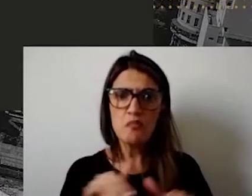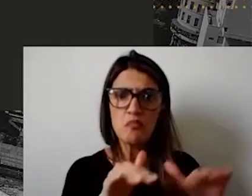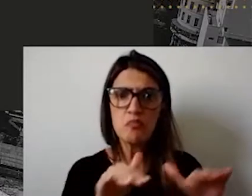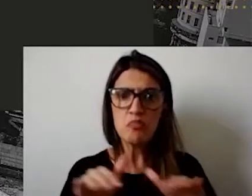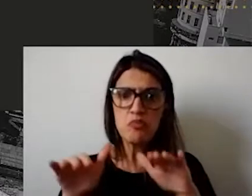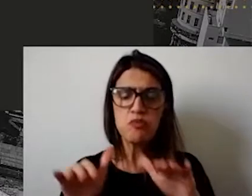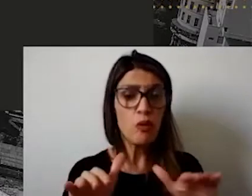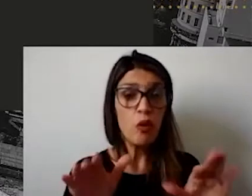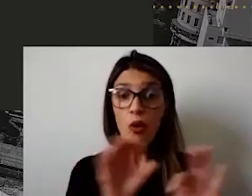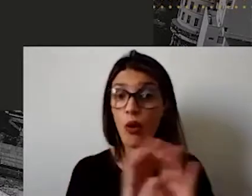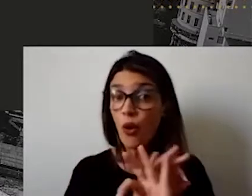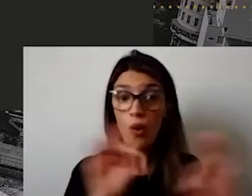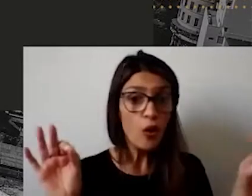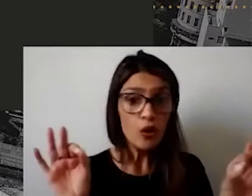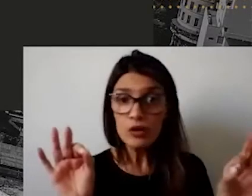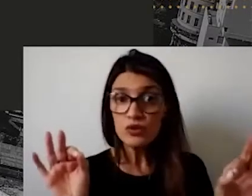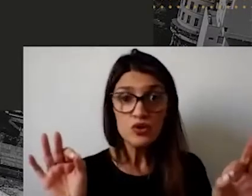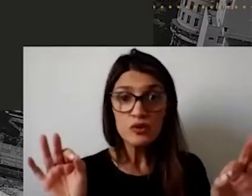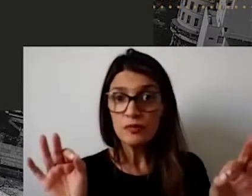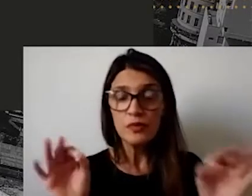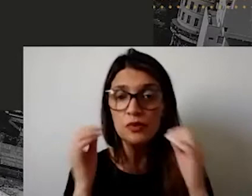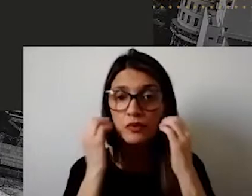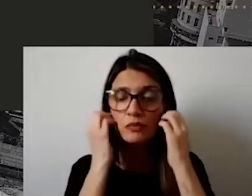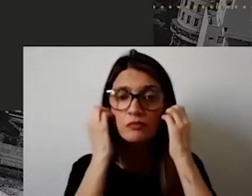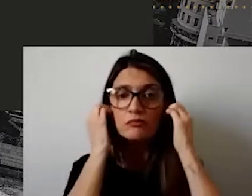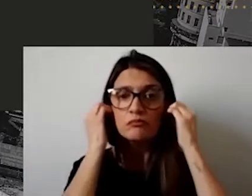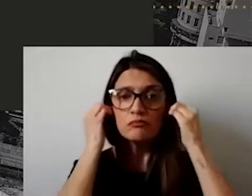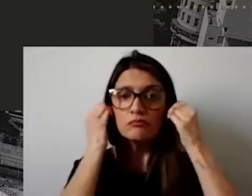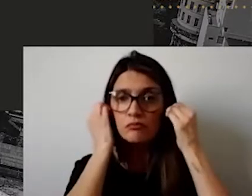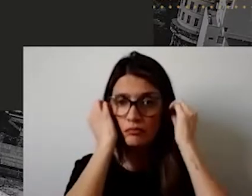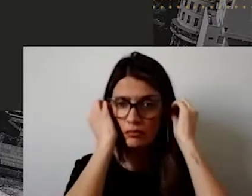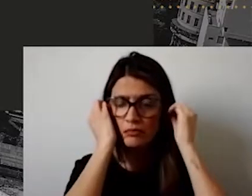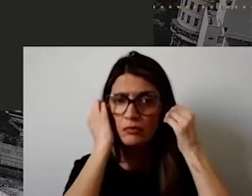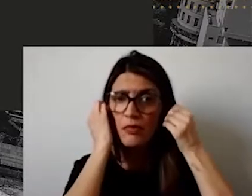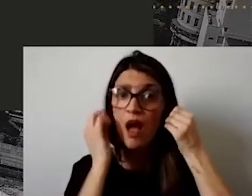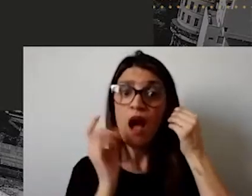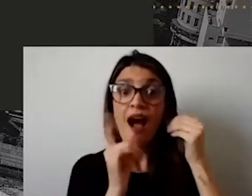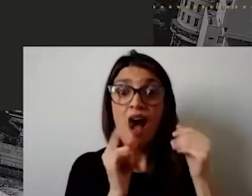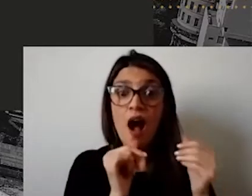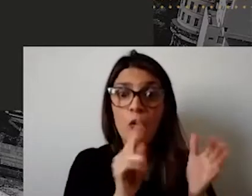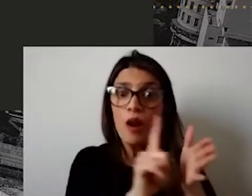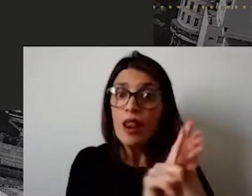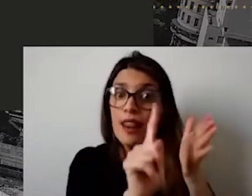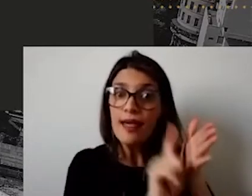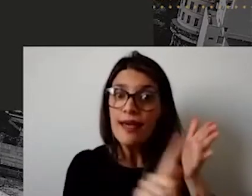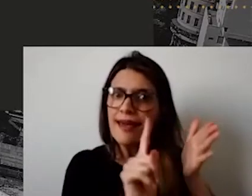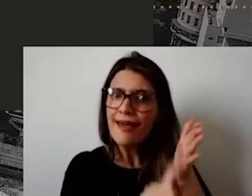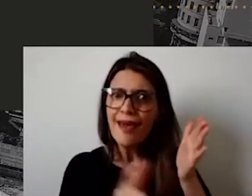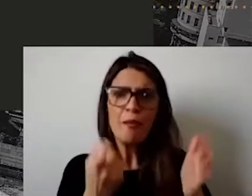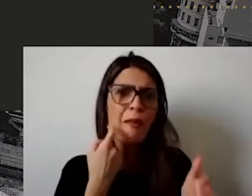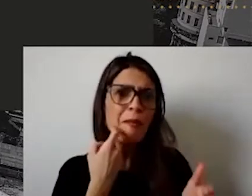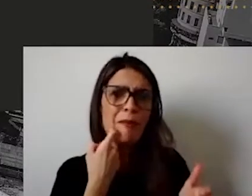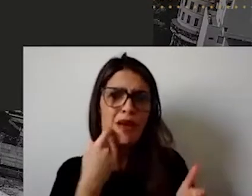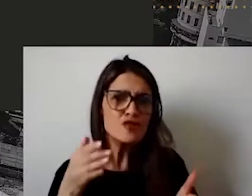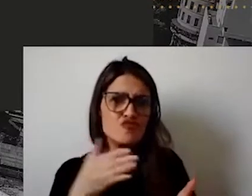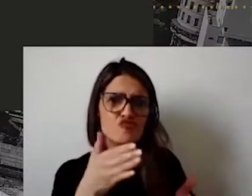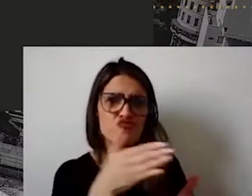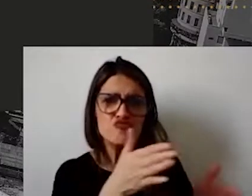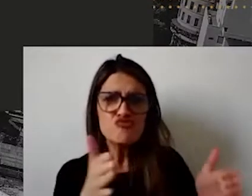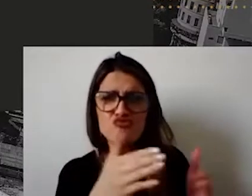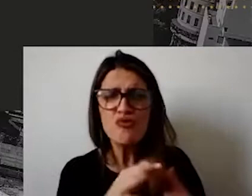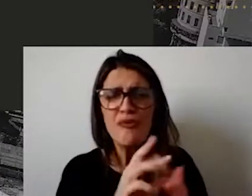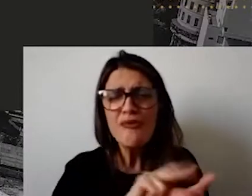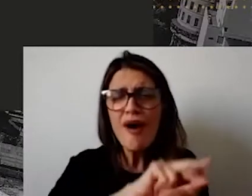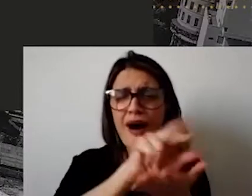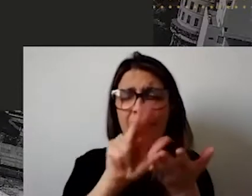termos históricos. É óbvio que ainda pode melhorar mais, mas assim, a água está limpa, tem muito peixe, muito garça,